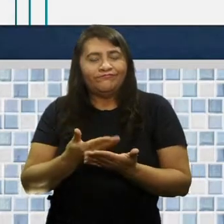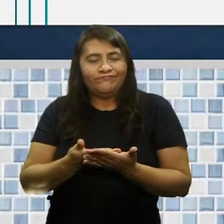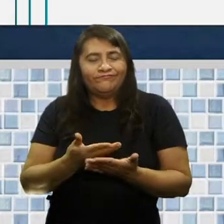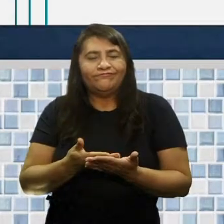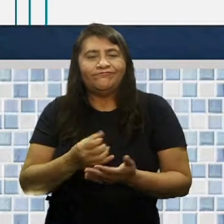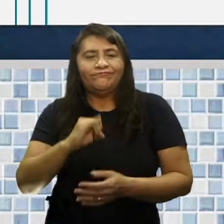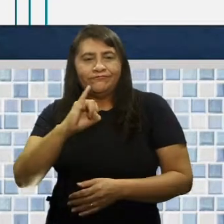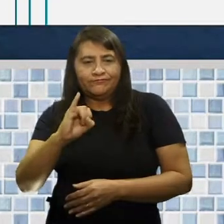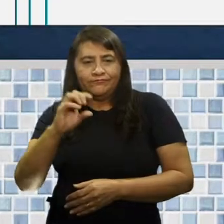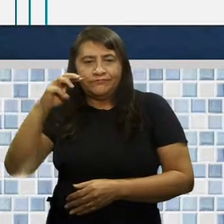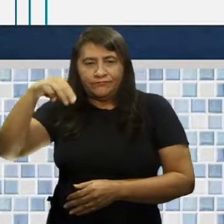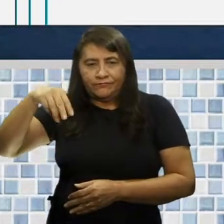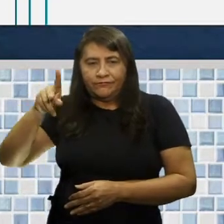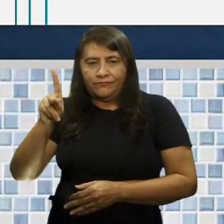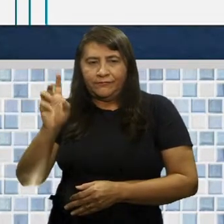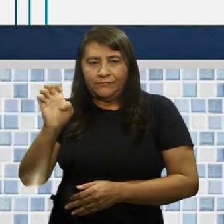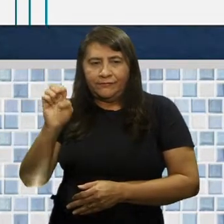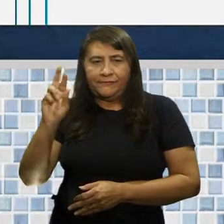sobre imperativo.